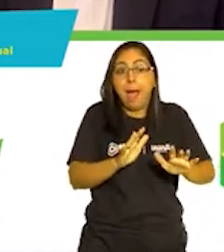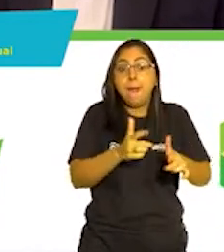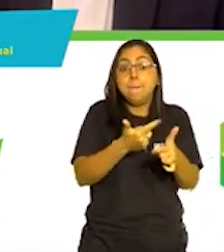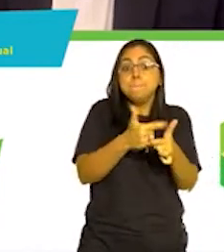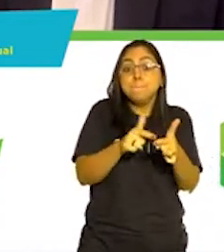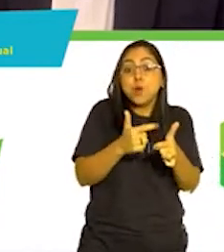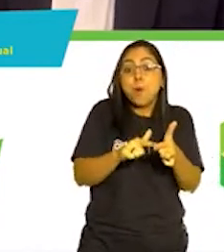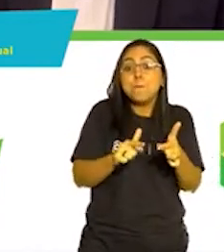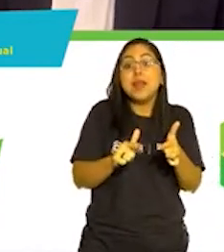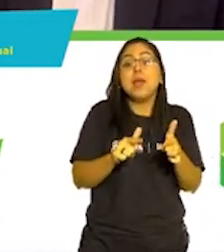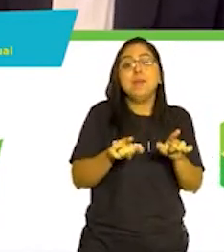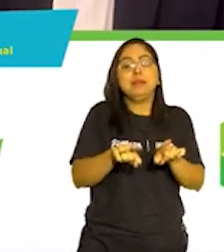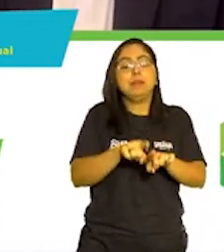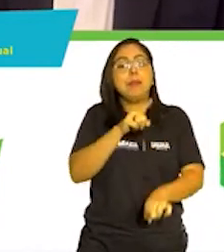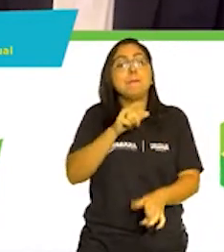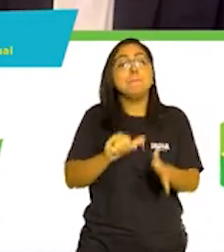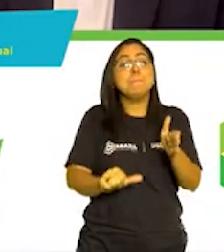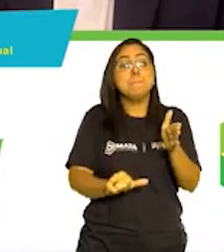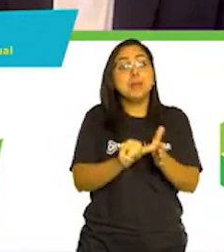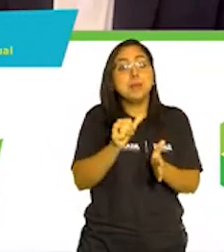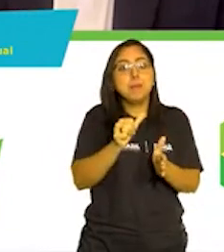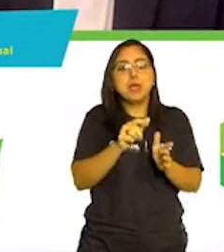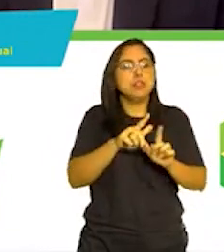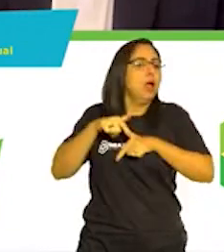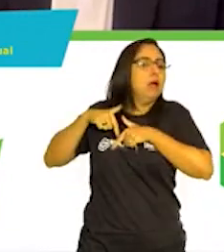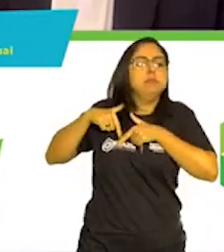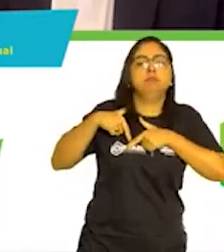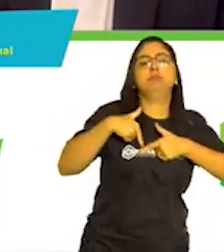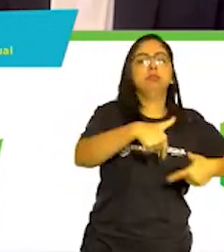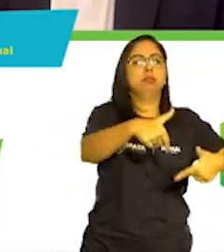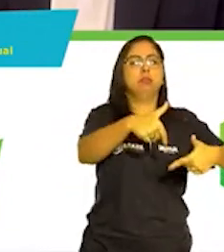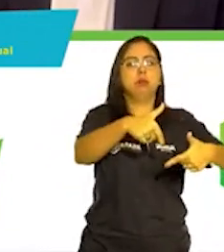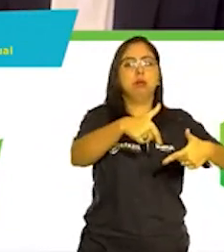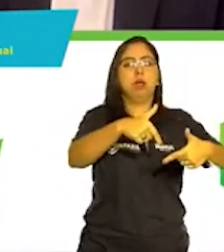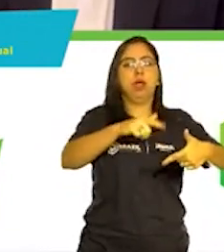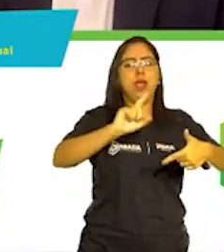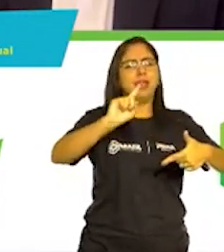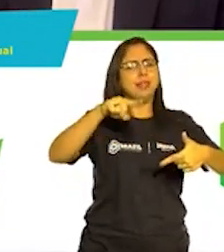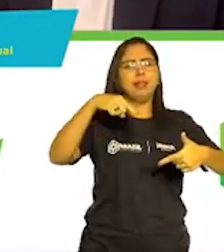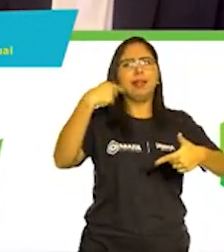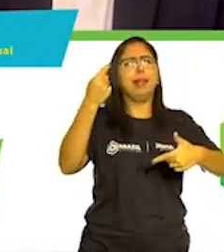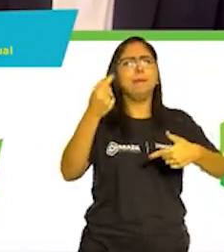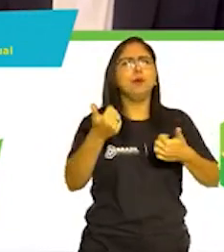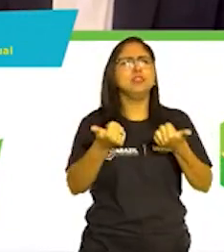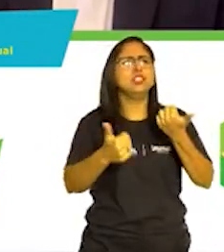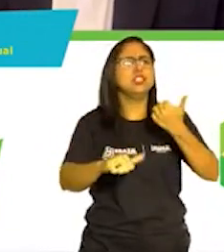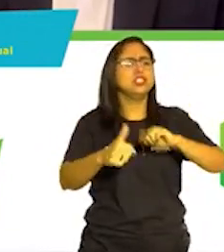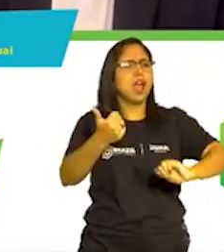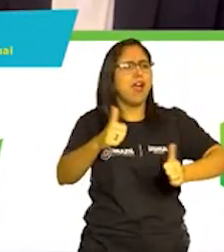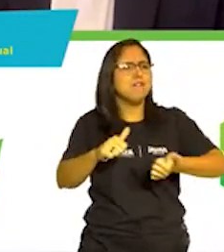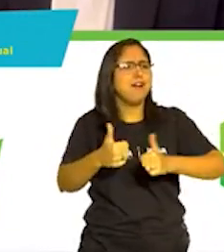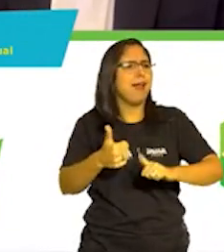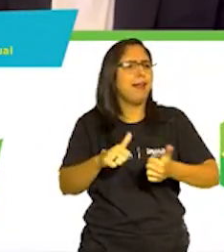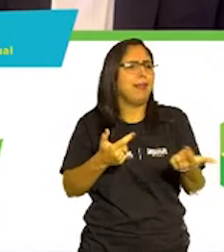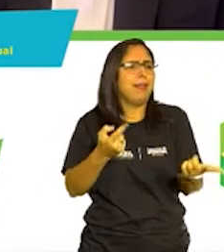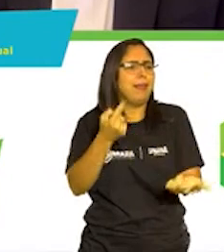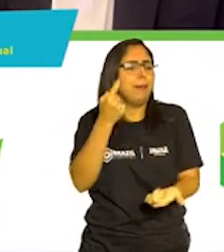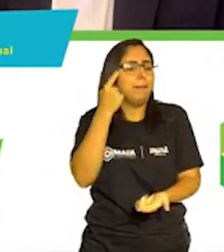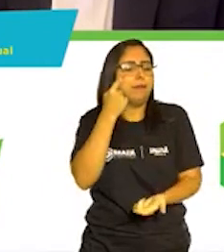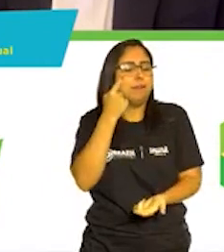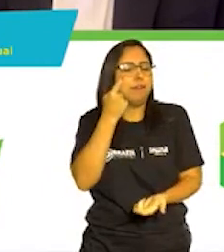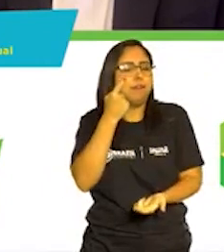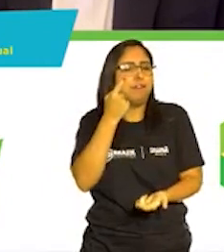que primeiro a gente faz e depois a gente avalia para saber se aquilo que...